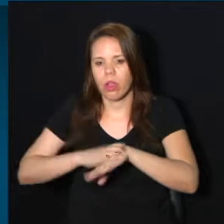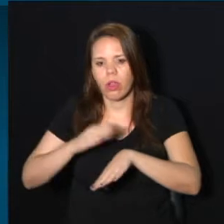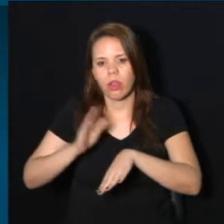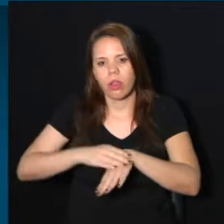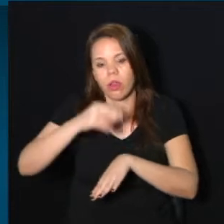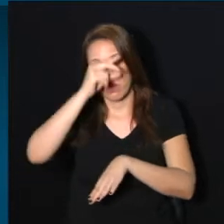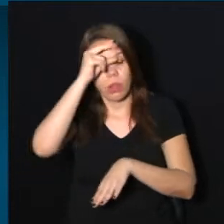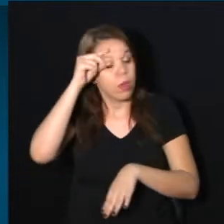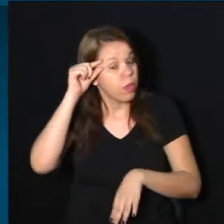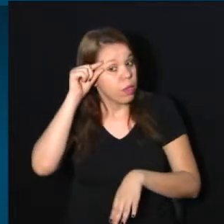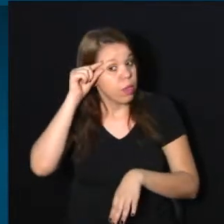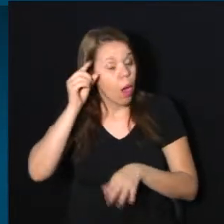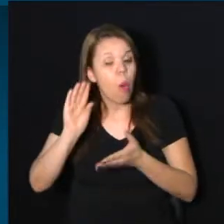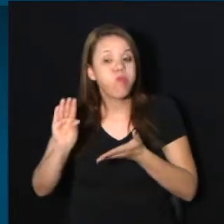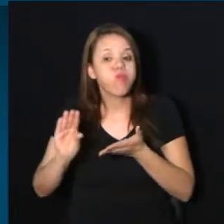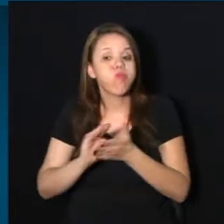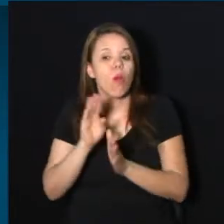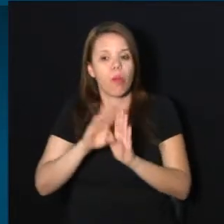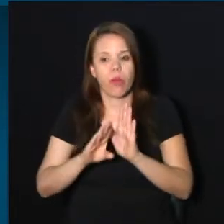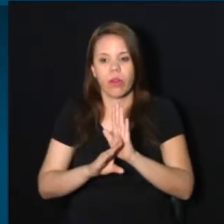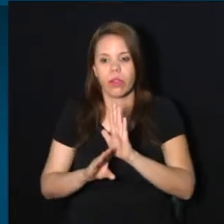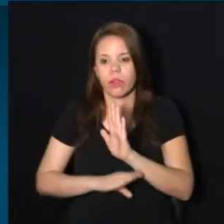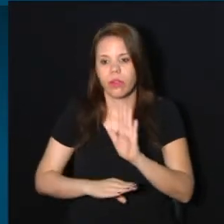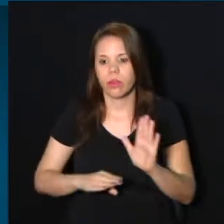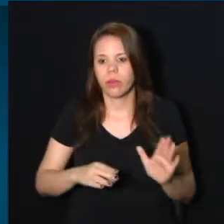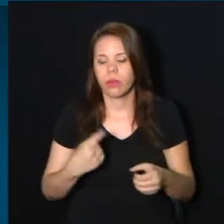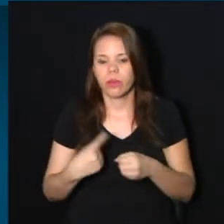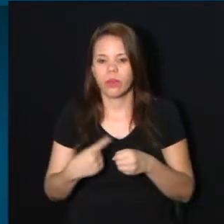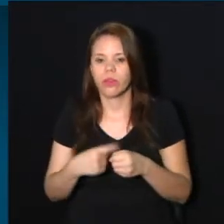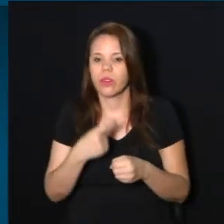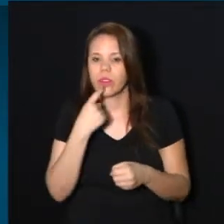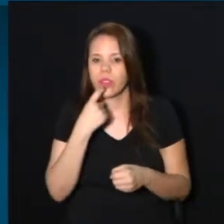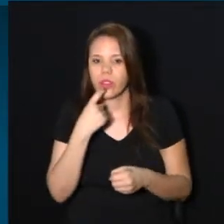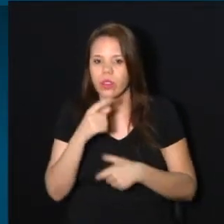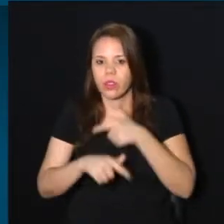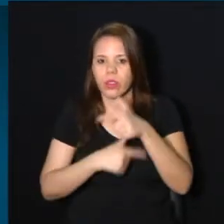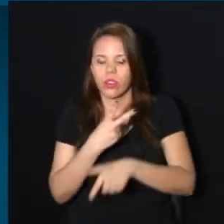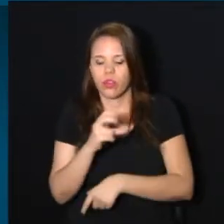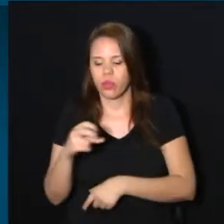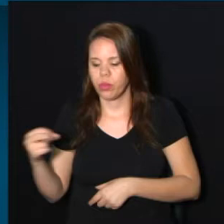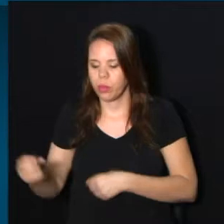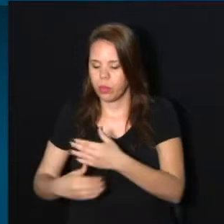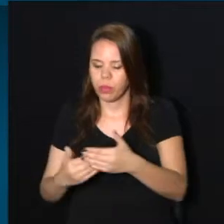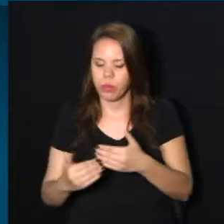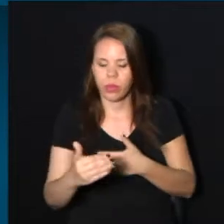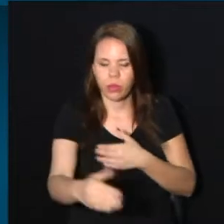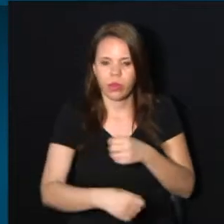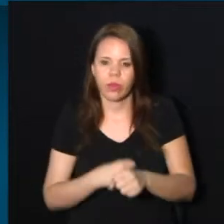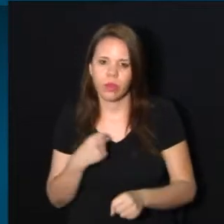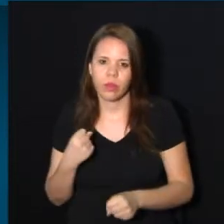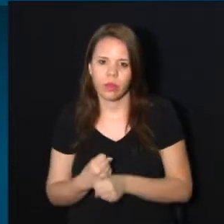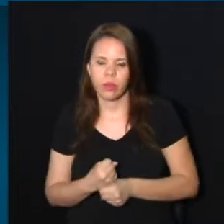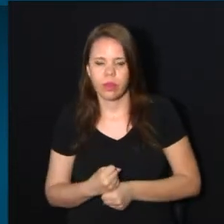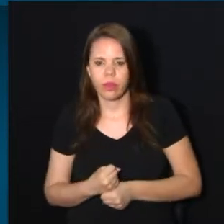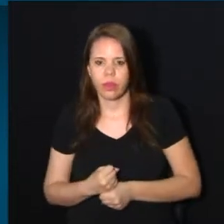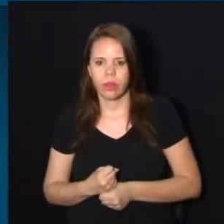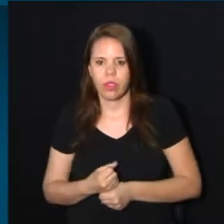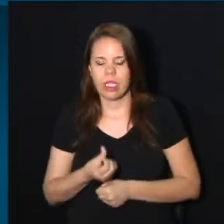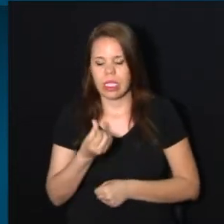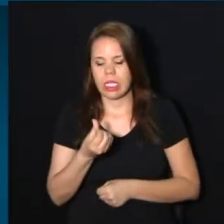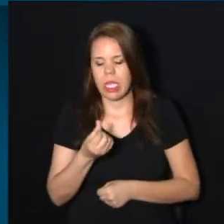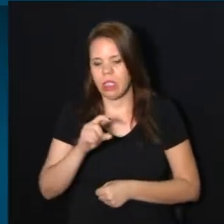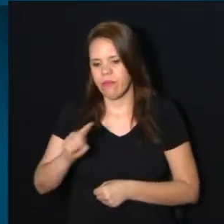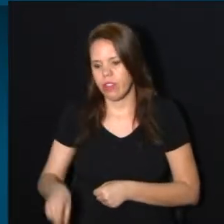trata do orçamento programa do município de Campinas para o exercício de 2020, que está previsto em